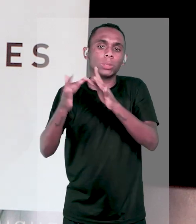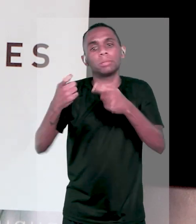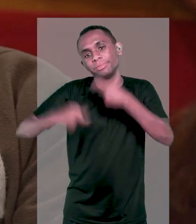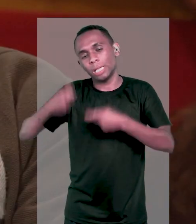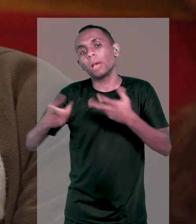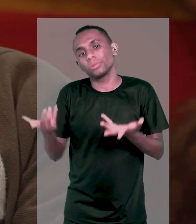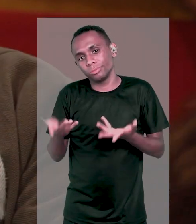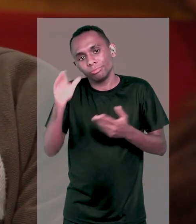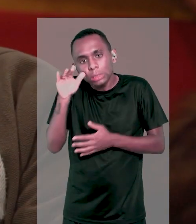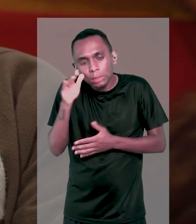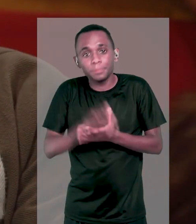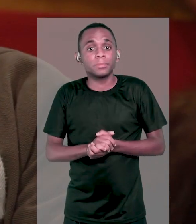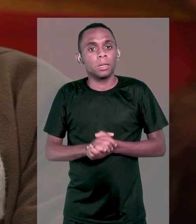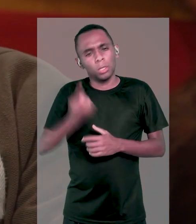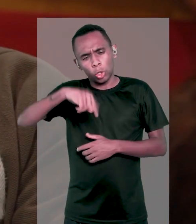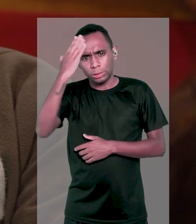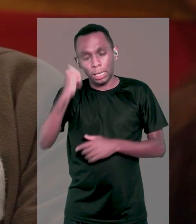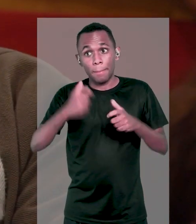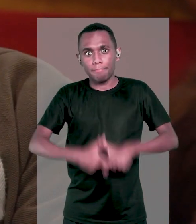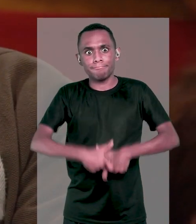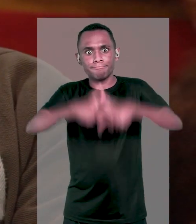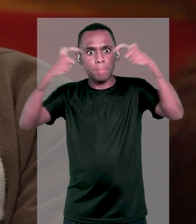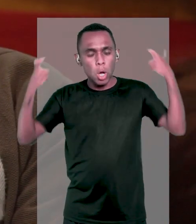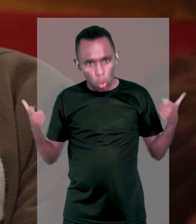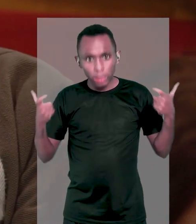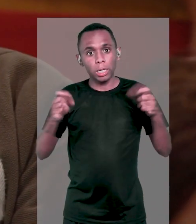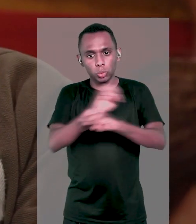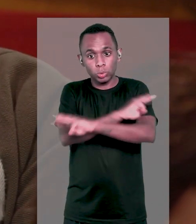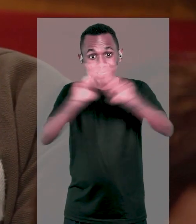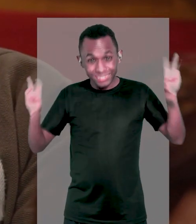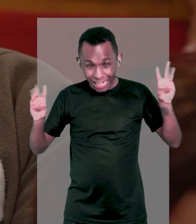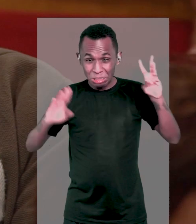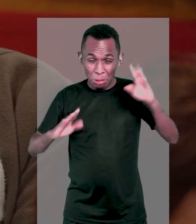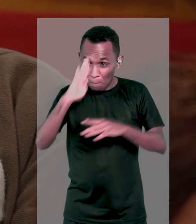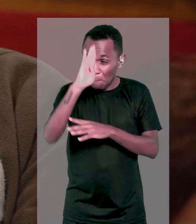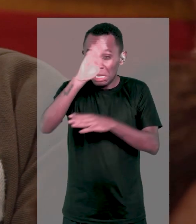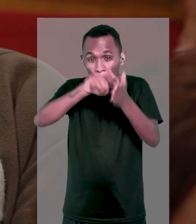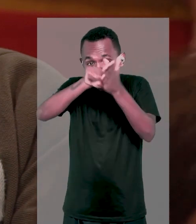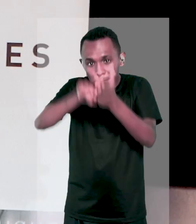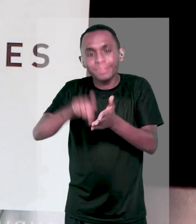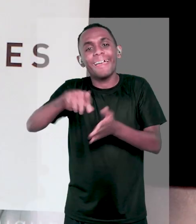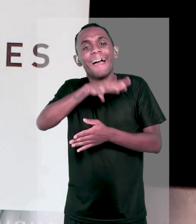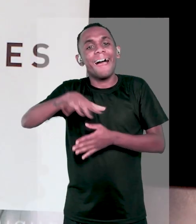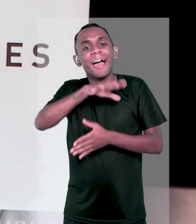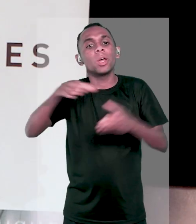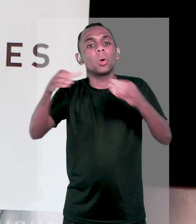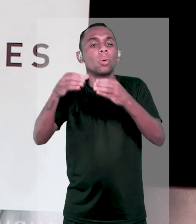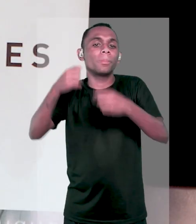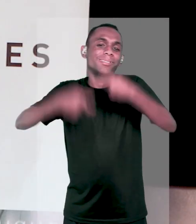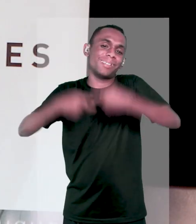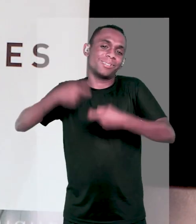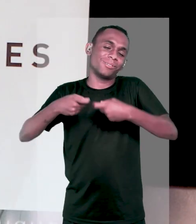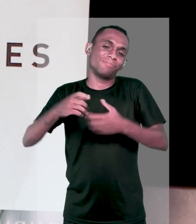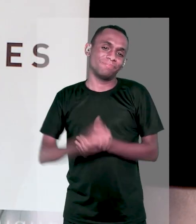a aparência física os gestos a postura é isso que eu vejo um espectador assiste atentamente a palestra